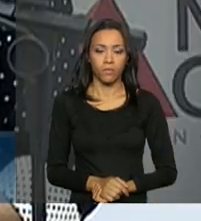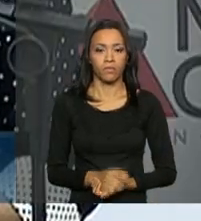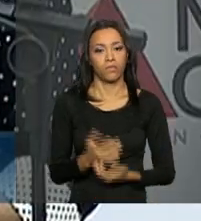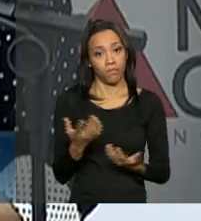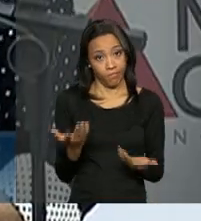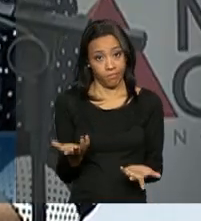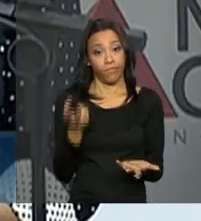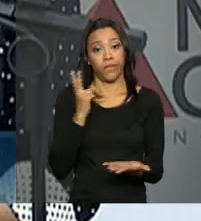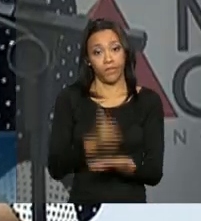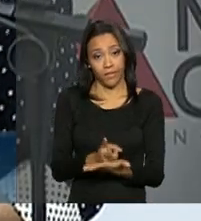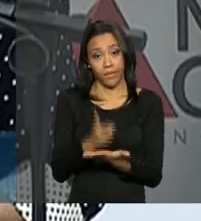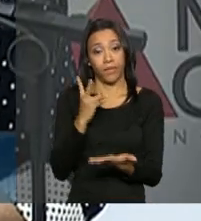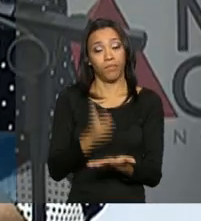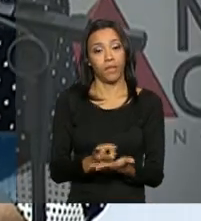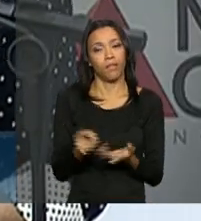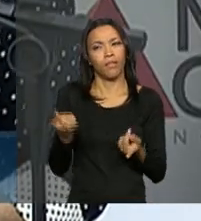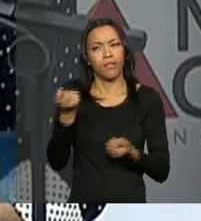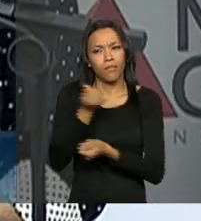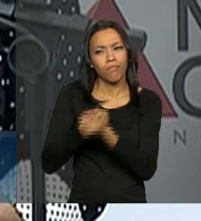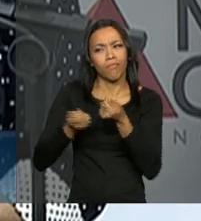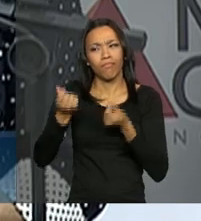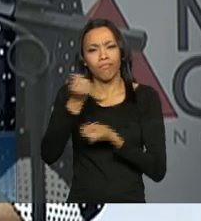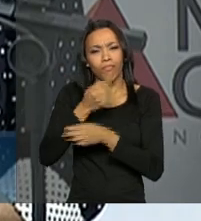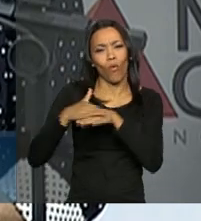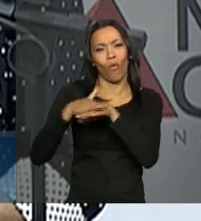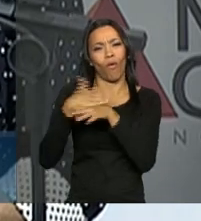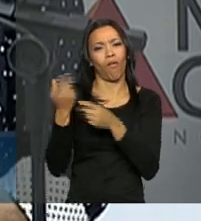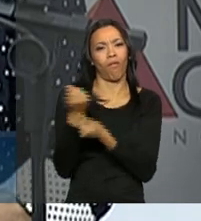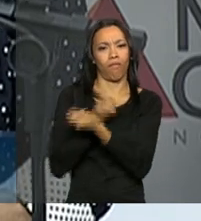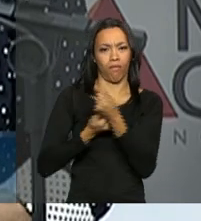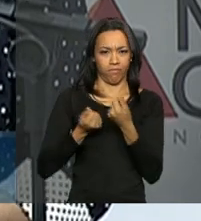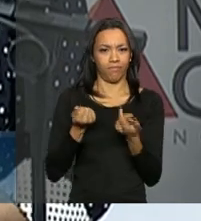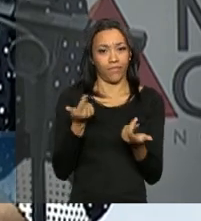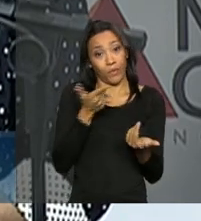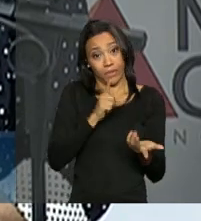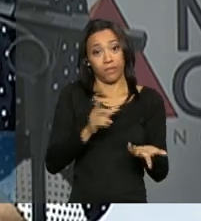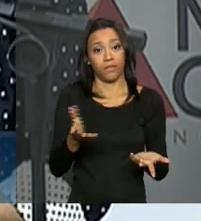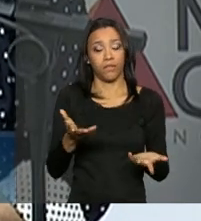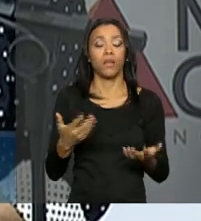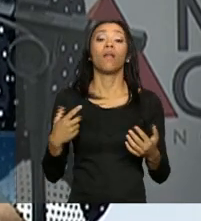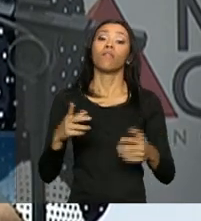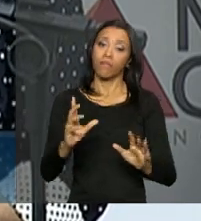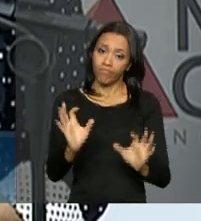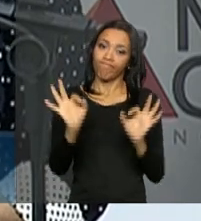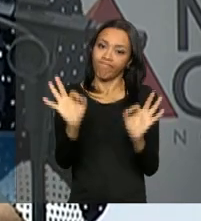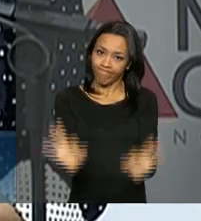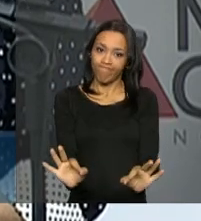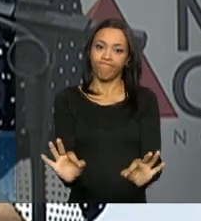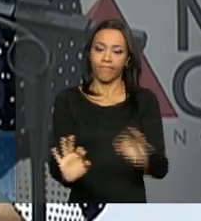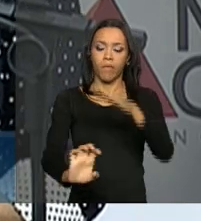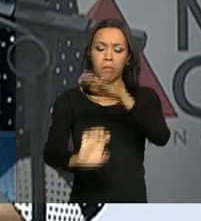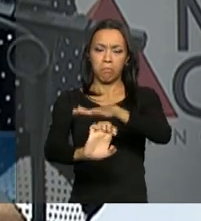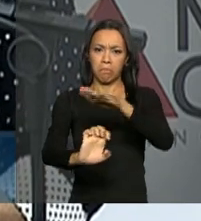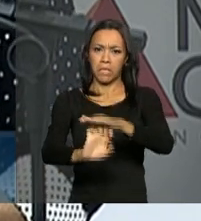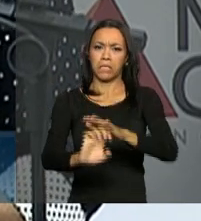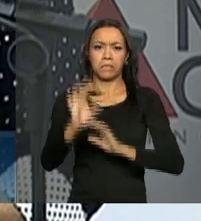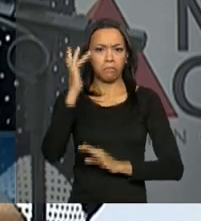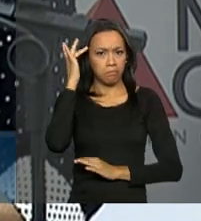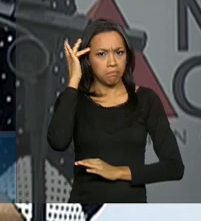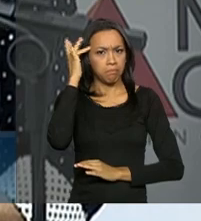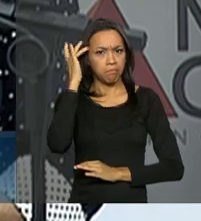esse é sempre um acordo que nós fazemos. Temos, de fato, uma grande empresa